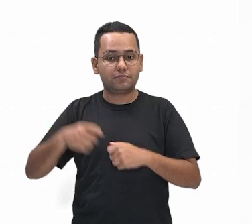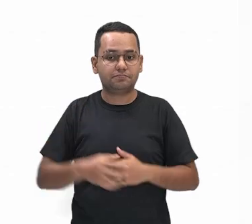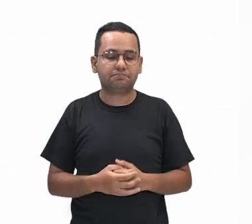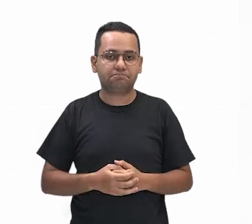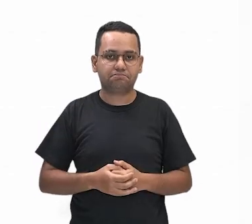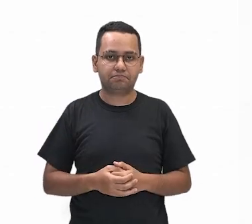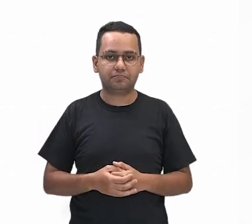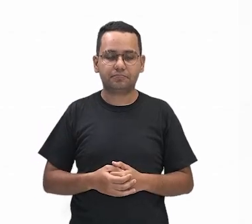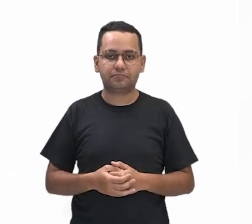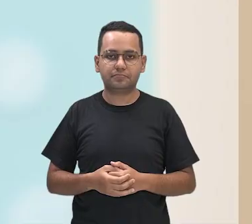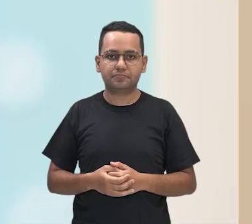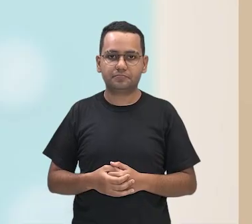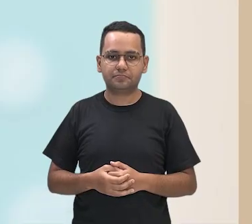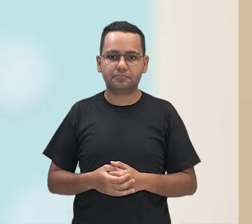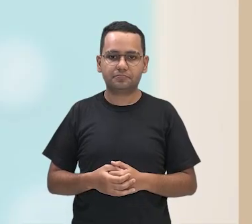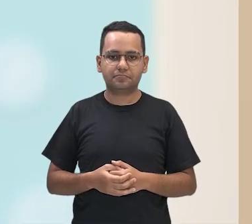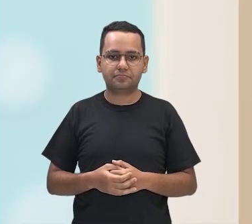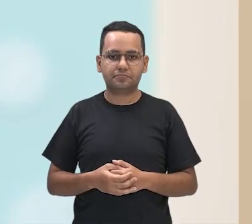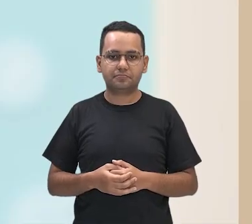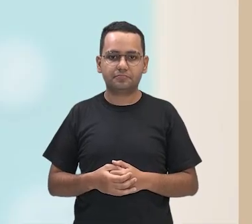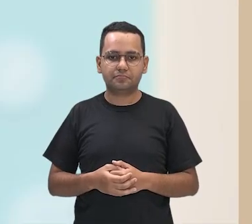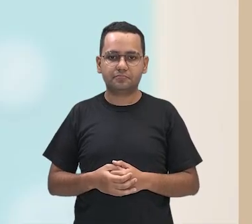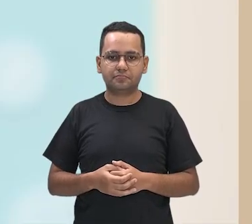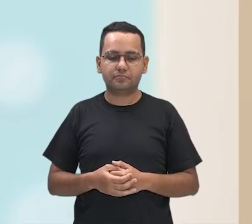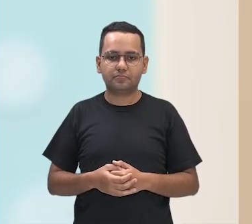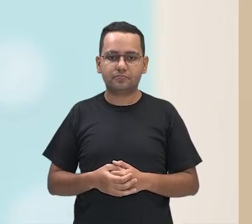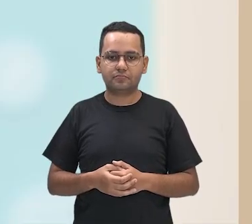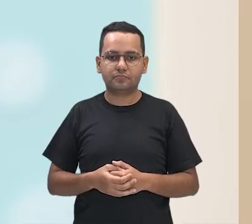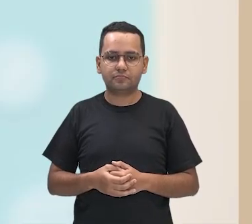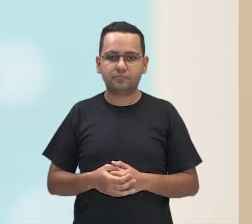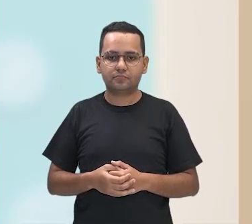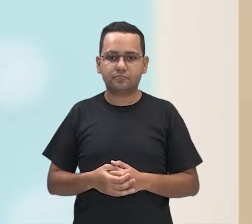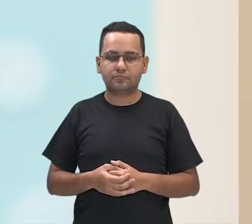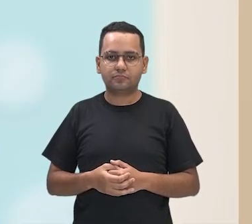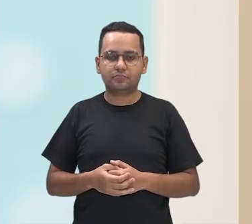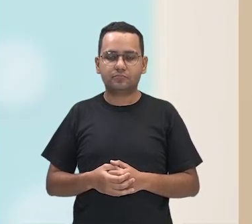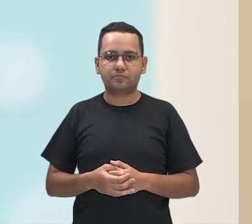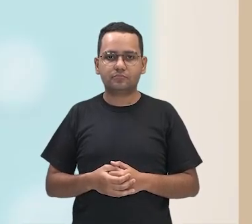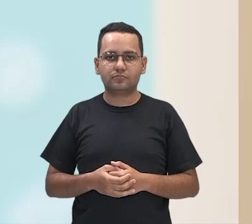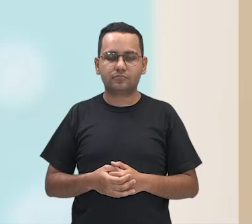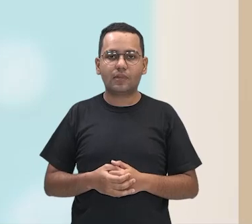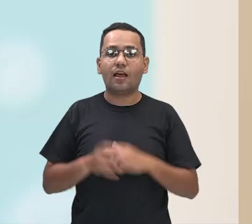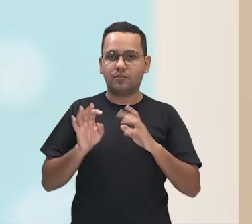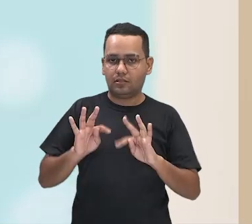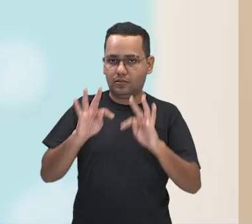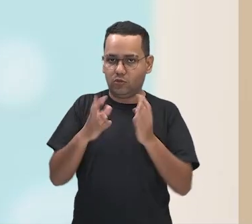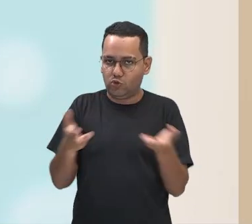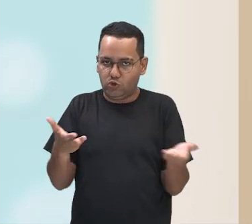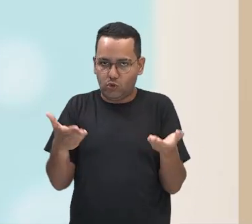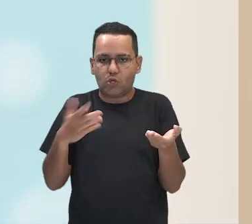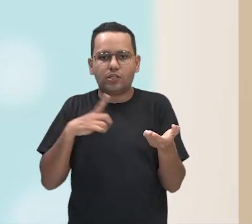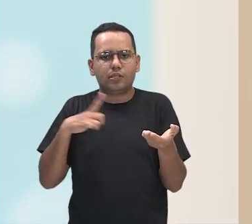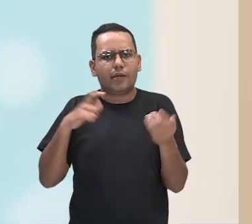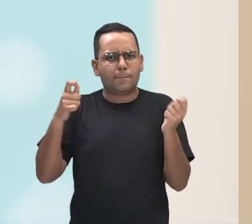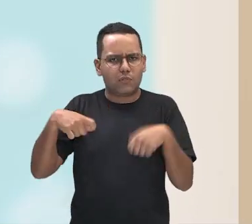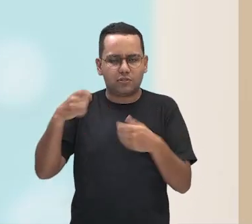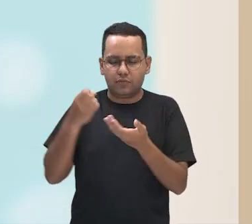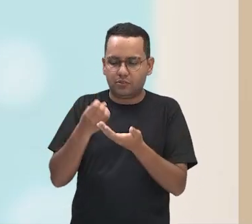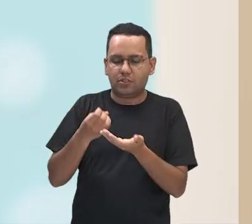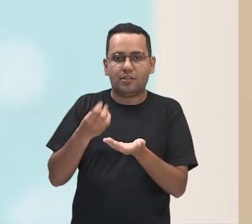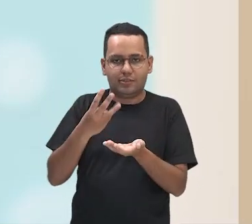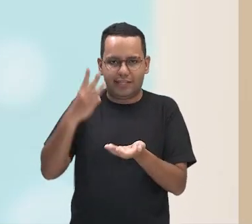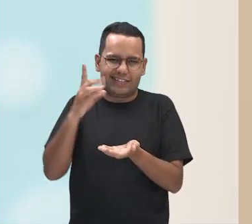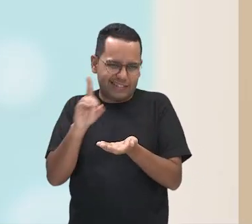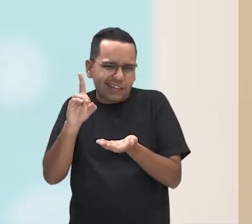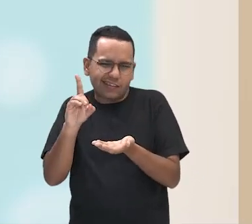a nossa tecnologia atual, ela permite que seja feita uma imagem em 3 dimensões, eu estou falando de